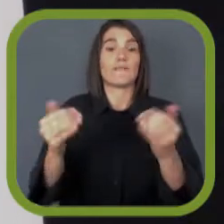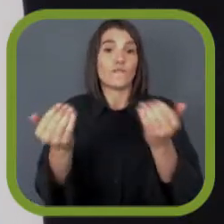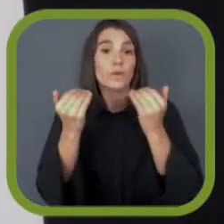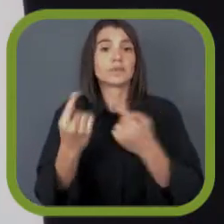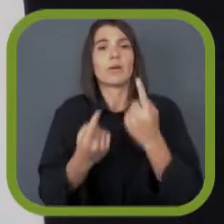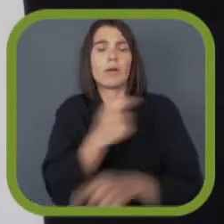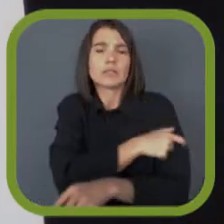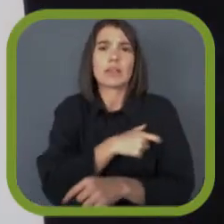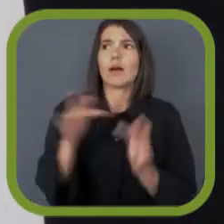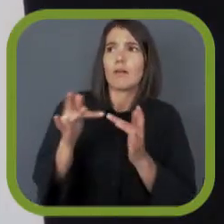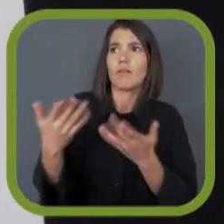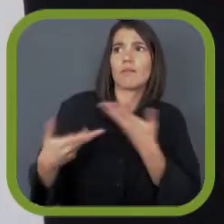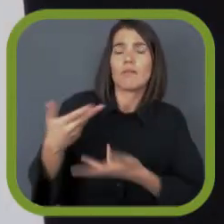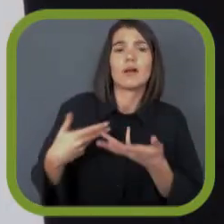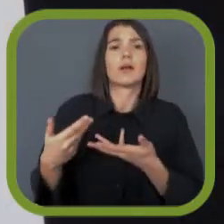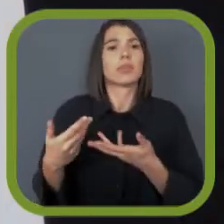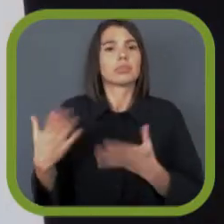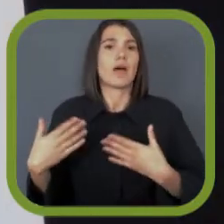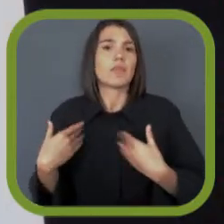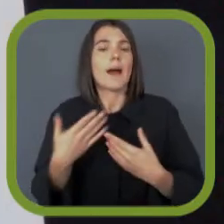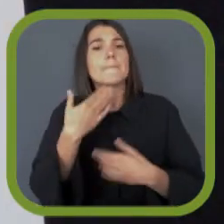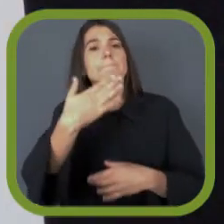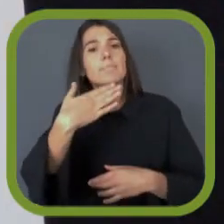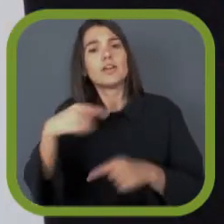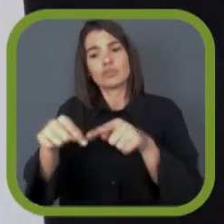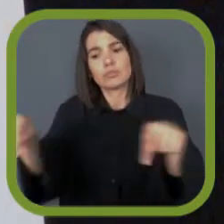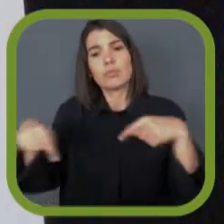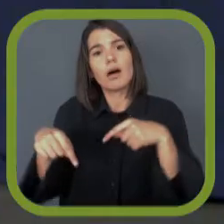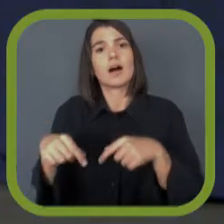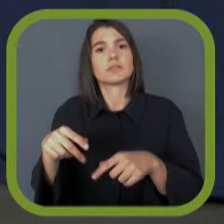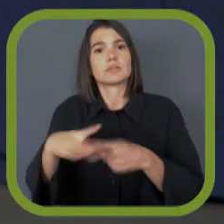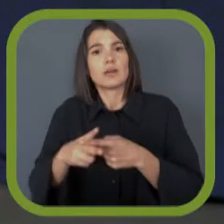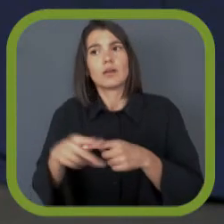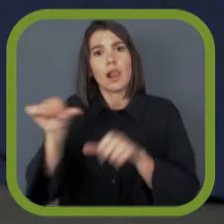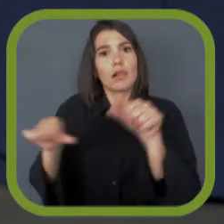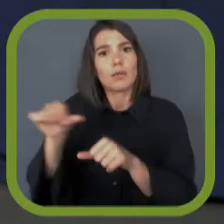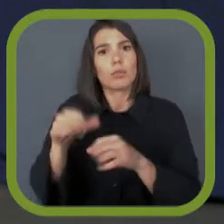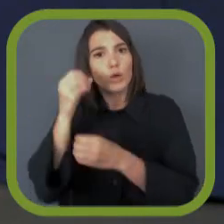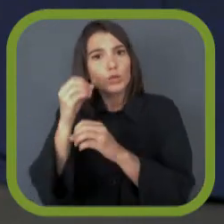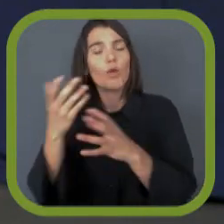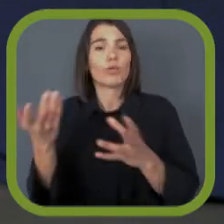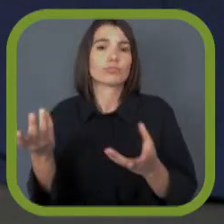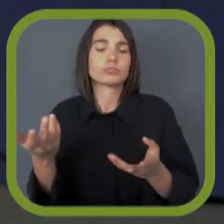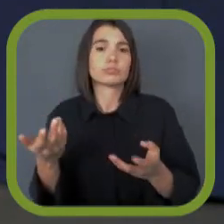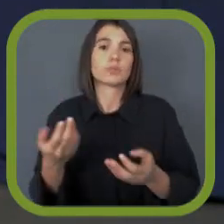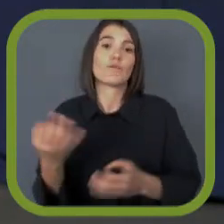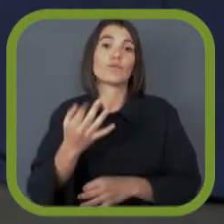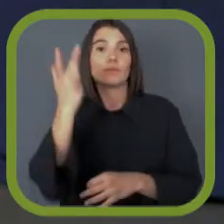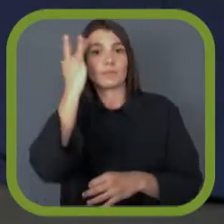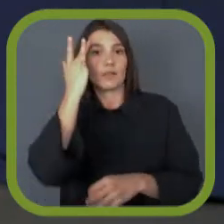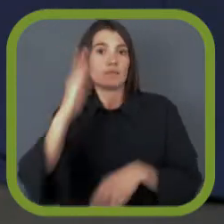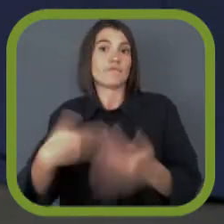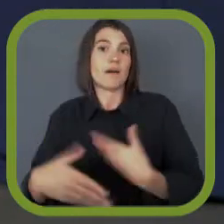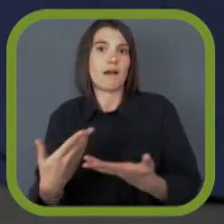notícias, algumas universidades contactaram-me e colocaram à disposição alguns laboratórios e algumas equipas, e acabou por ser